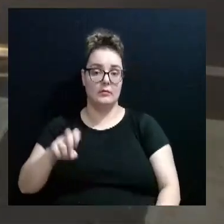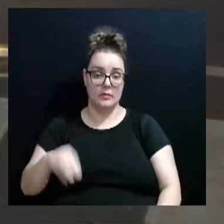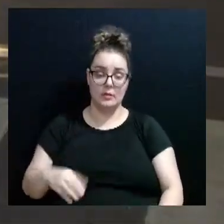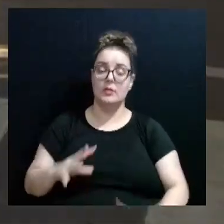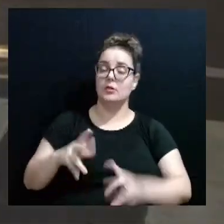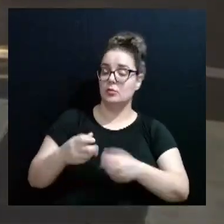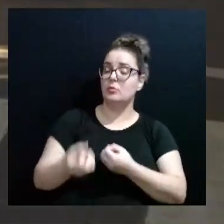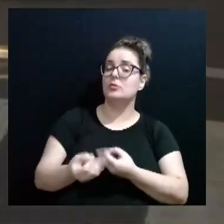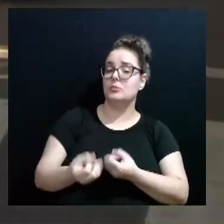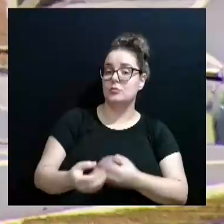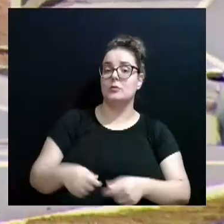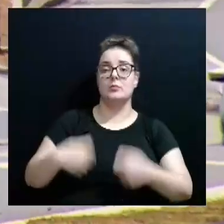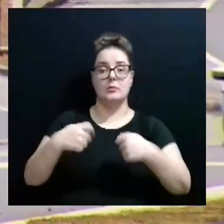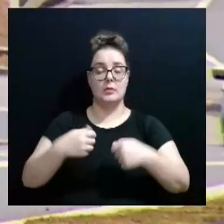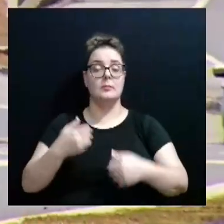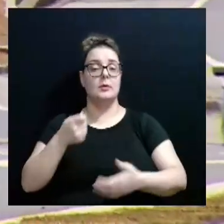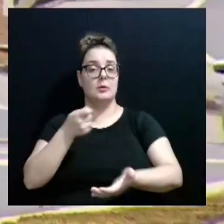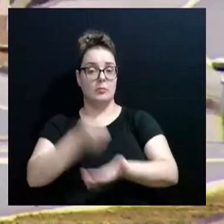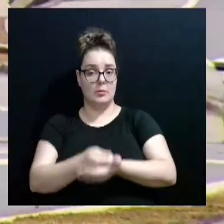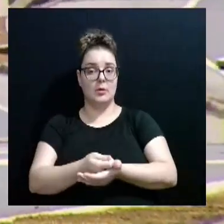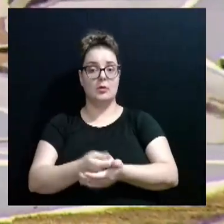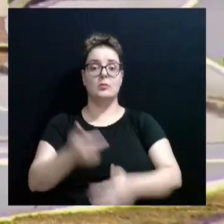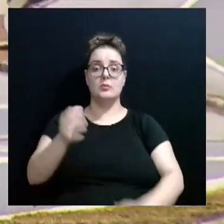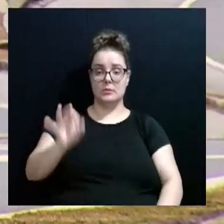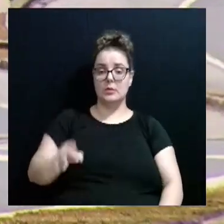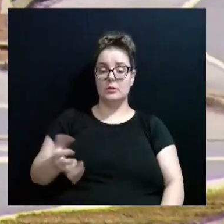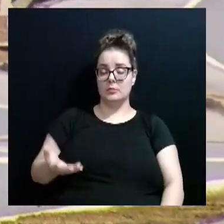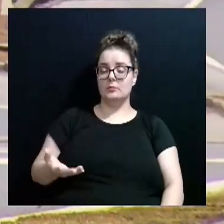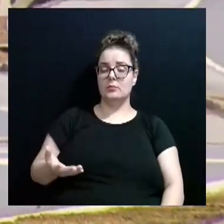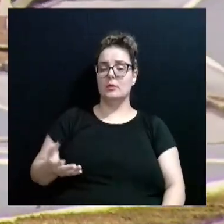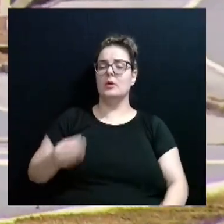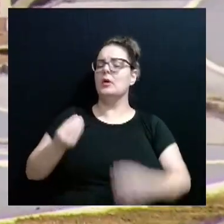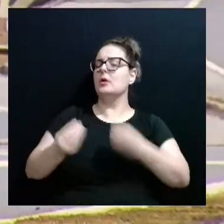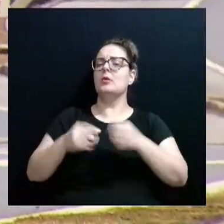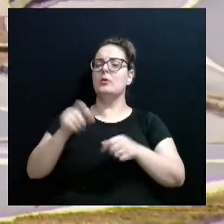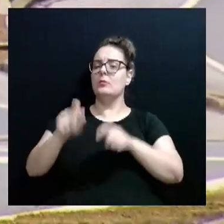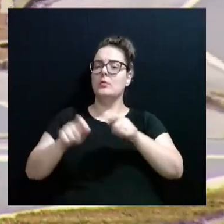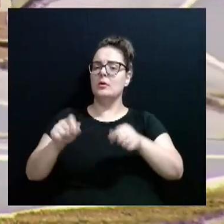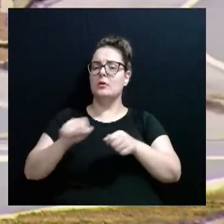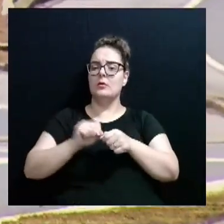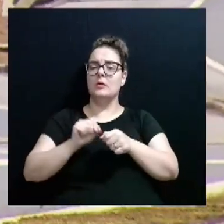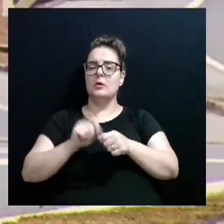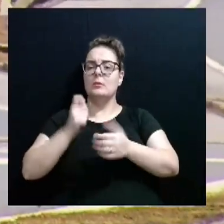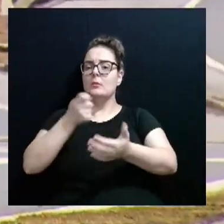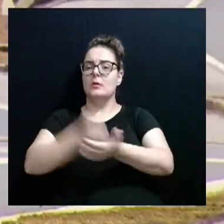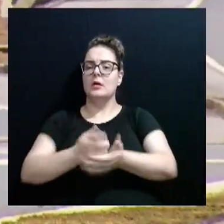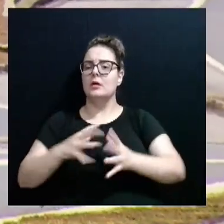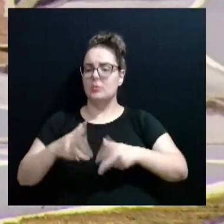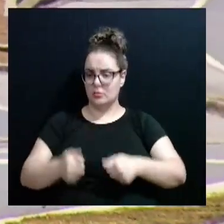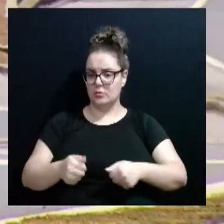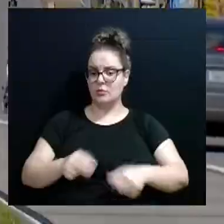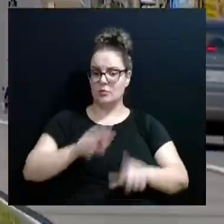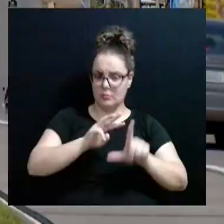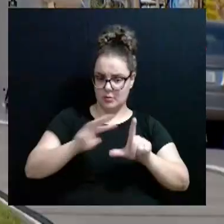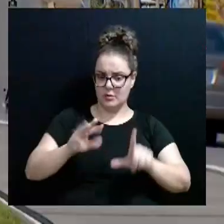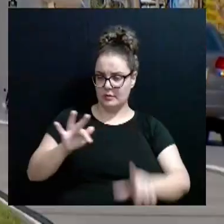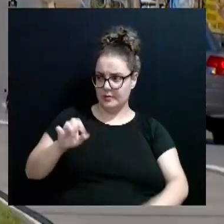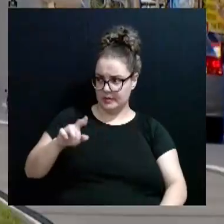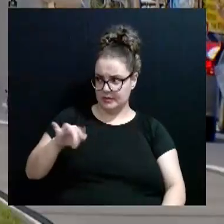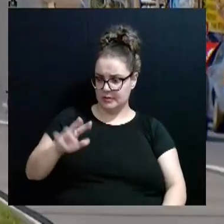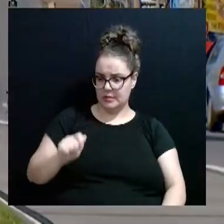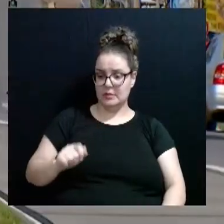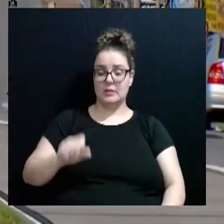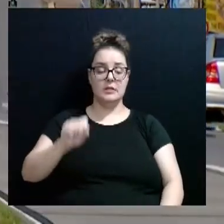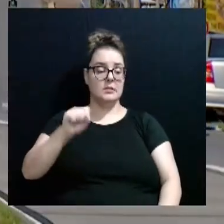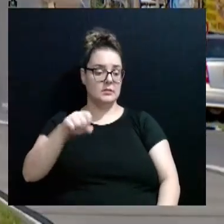para que você faça o pagamento corretamente. Doutora, como que o pessoal faz, né, para pagar, né? É tudo pelo site da Secretaria da Fazenda? Sim, exatamente. Pelo